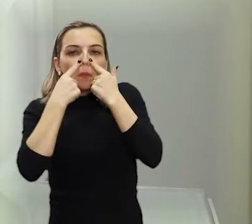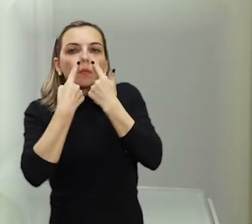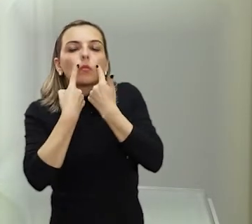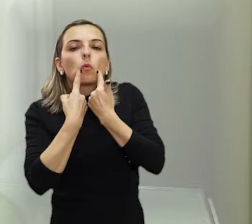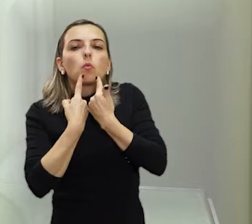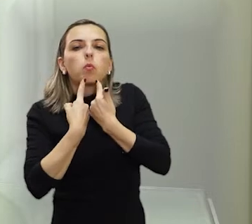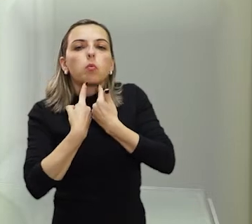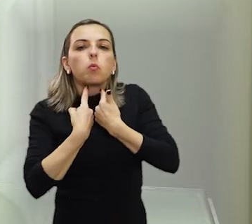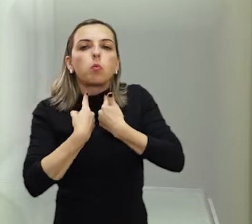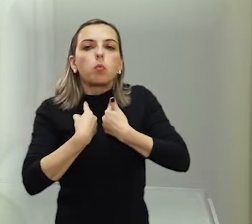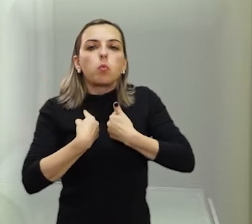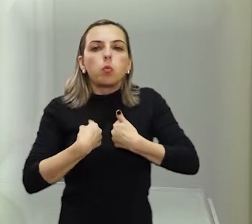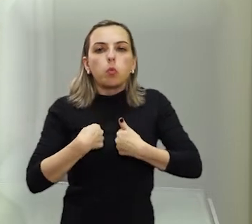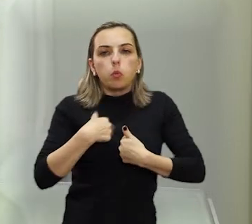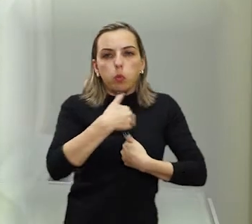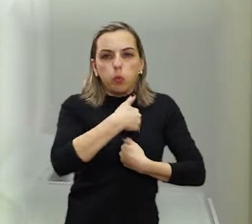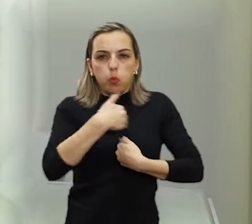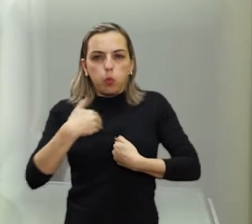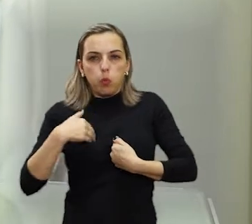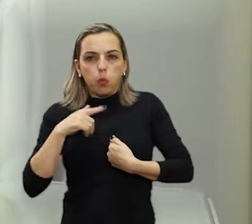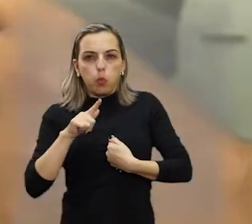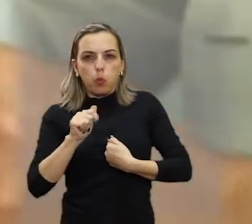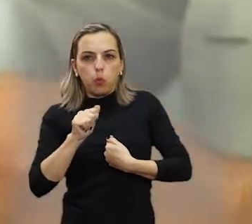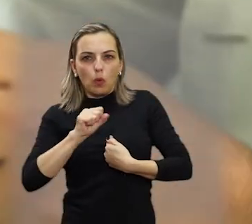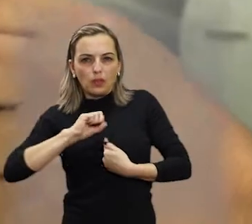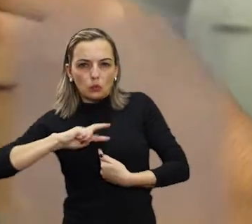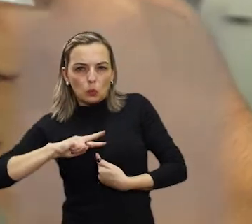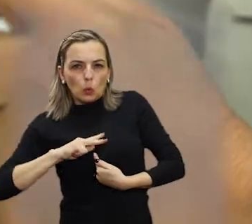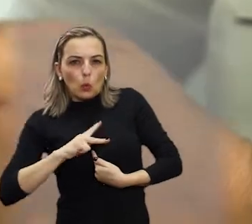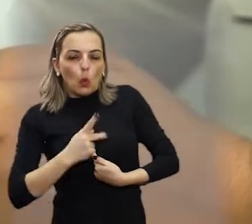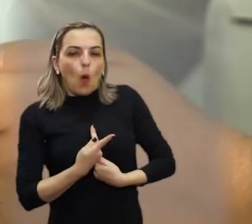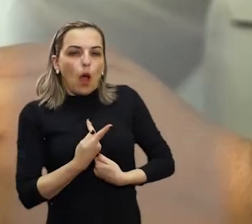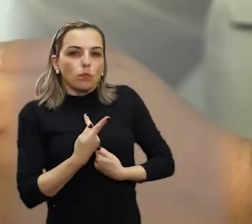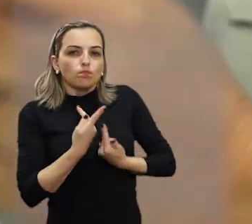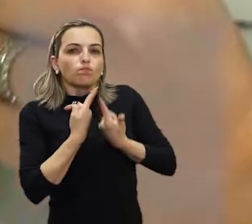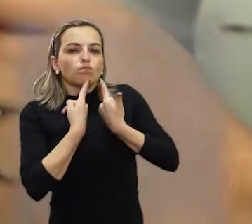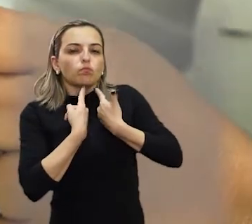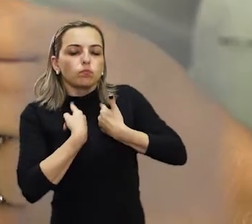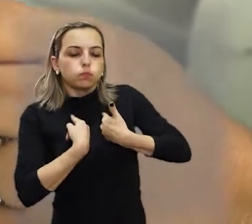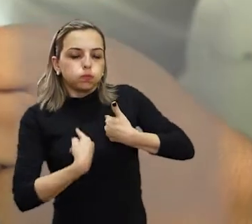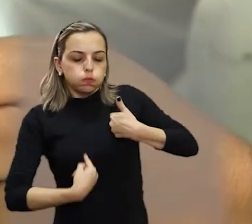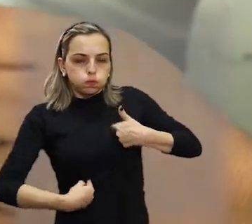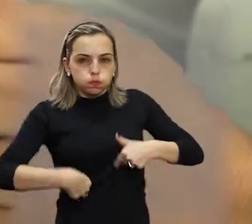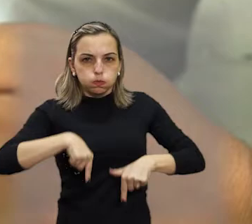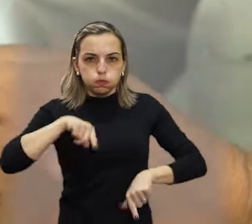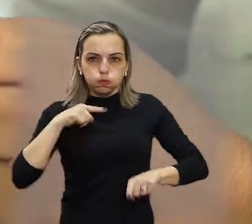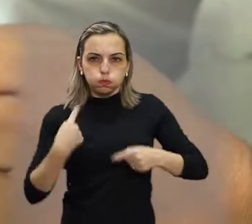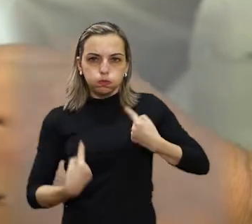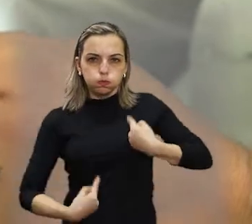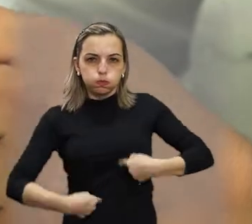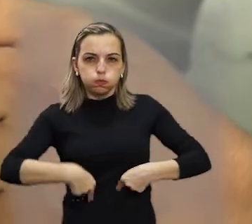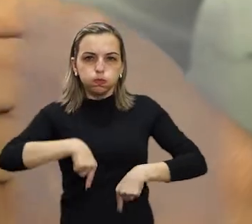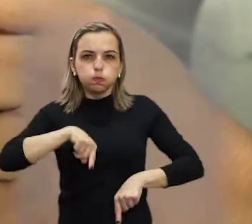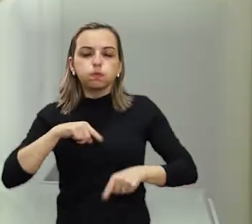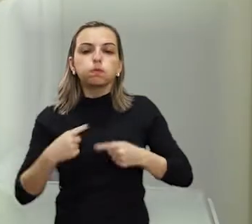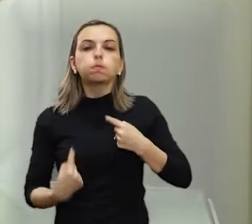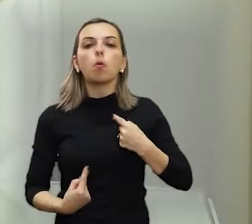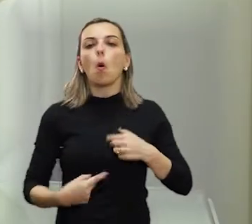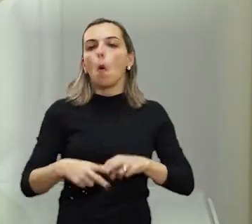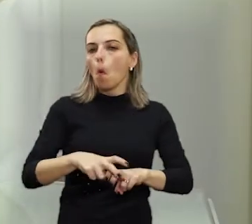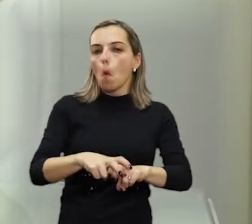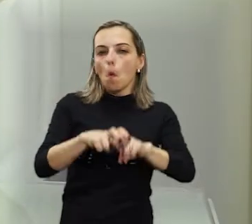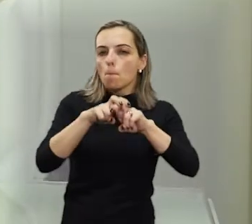né, para ser oxigenado, mas esse sangue vai estar contaminado, então ele não vai e vai levar essas partículas que são pequenininhas, né,